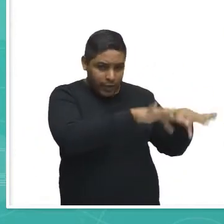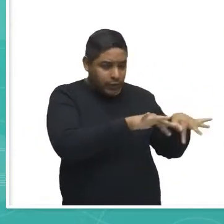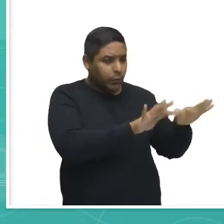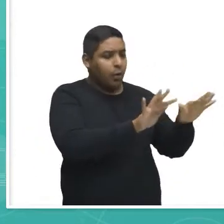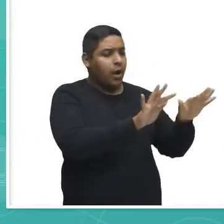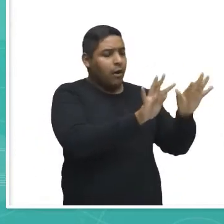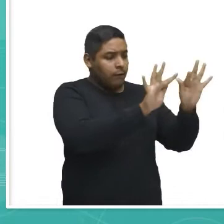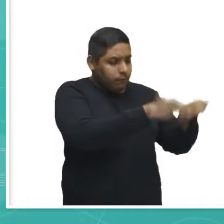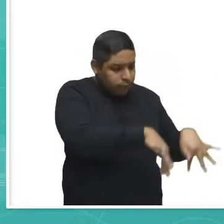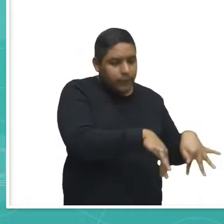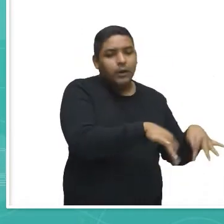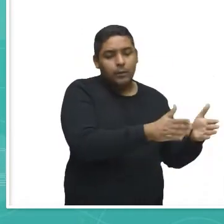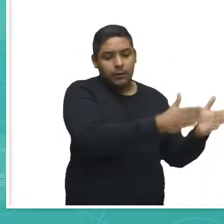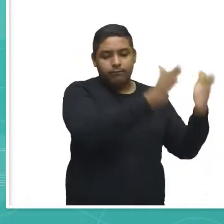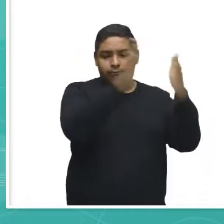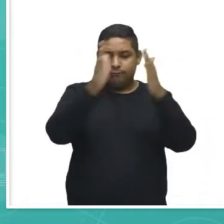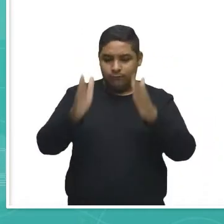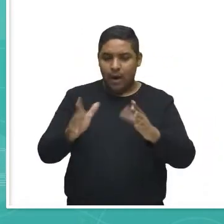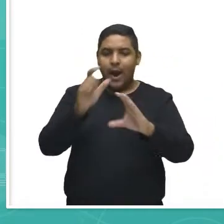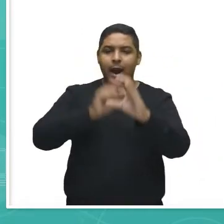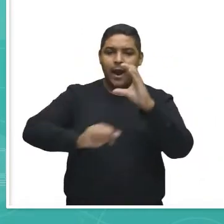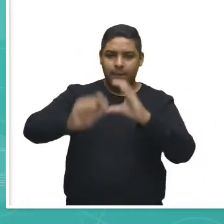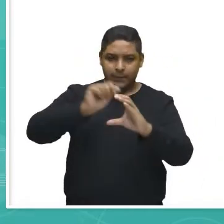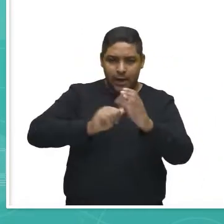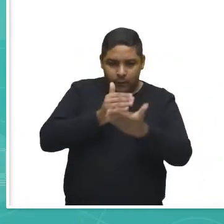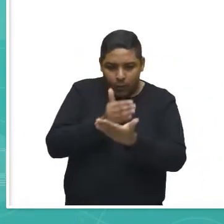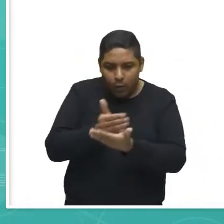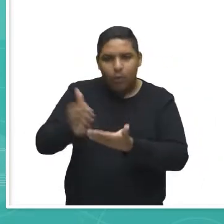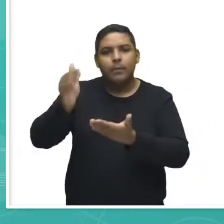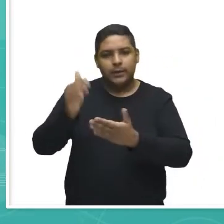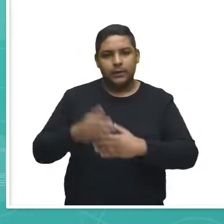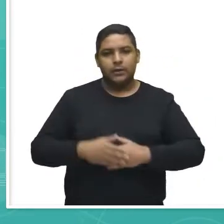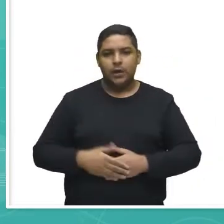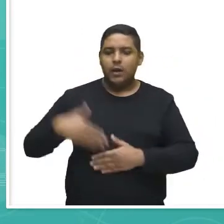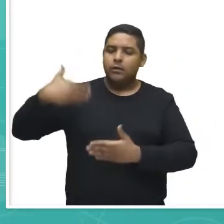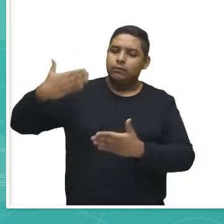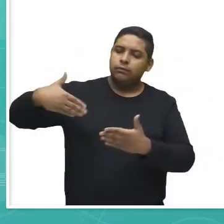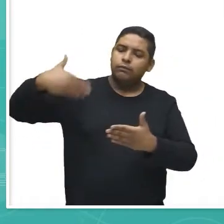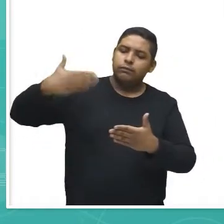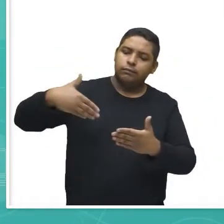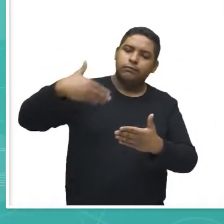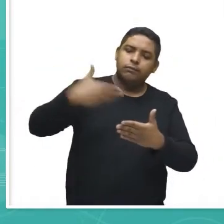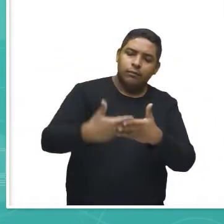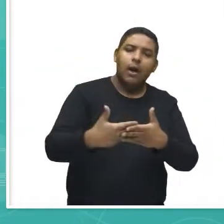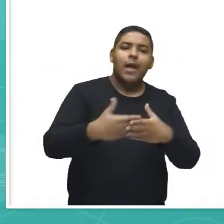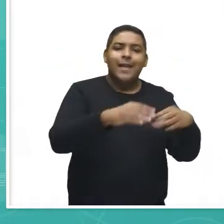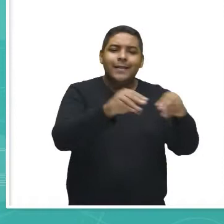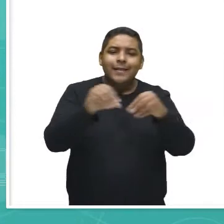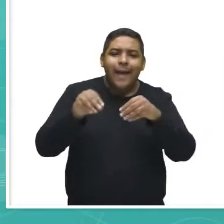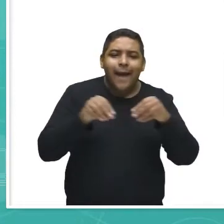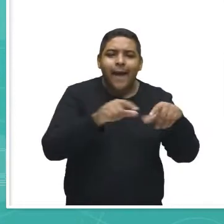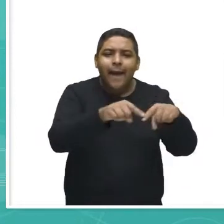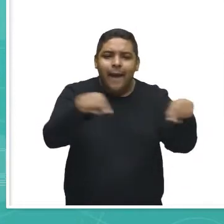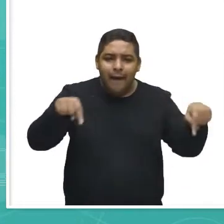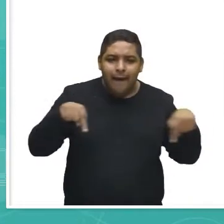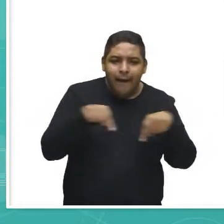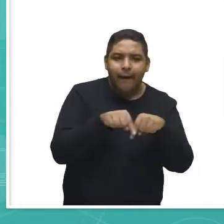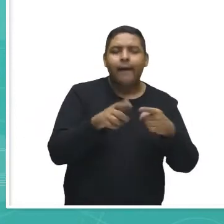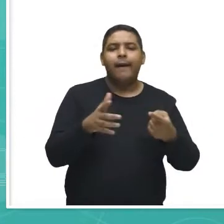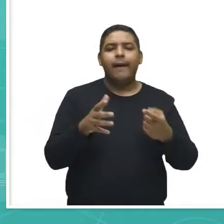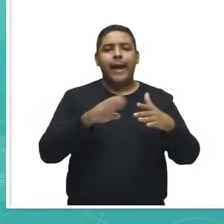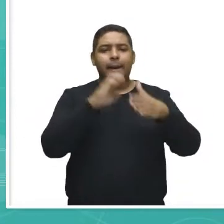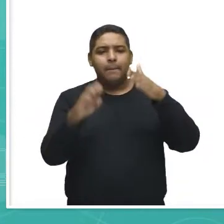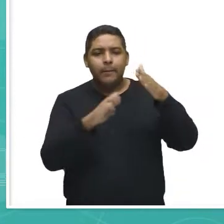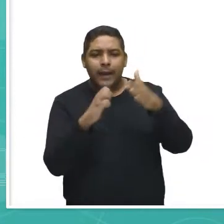o capitalismo, tá? Então, esse progresso de ter terras, de ter empresas, de ter maquinários,